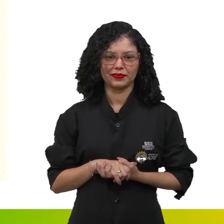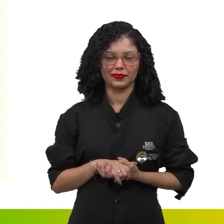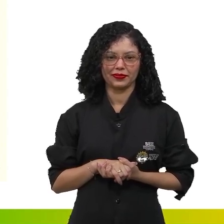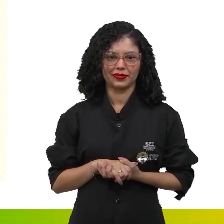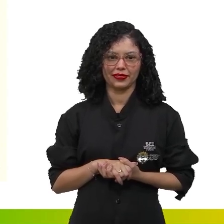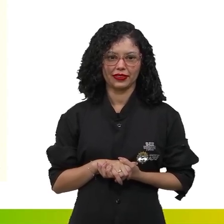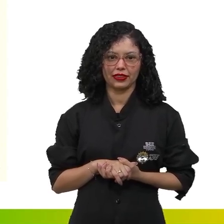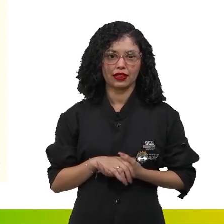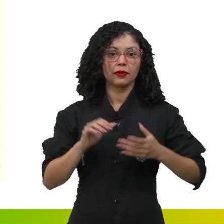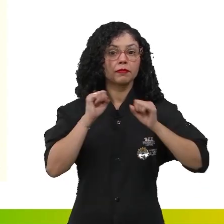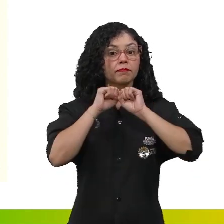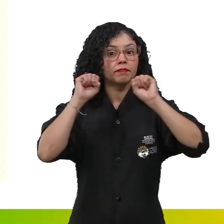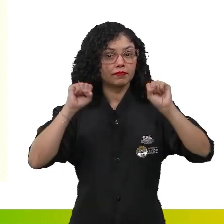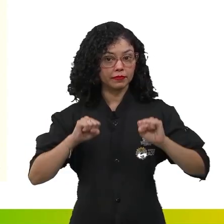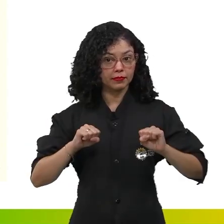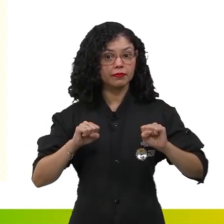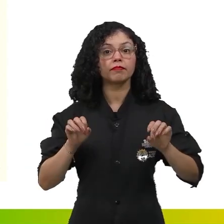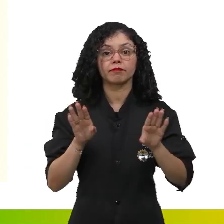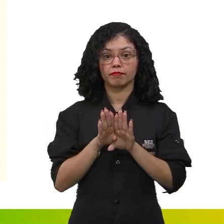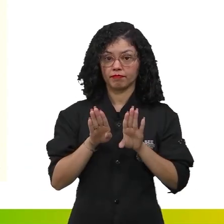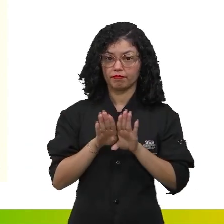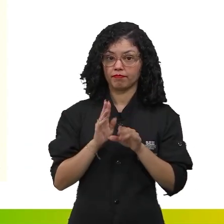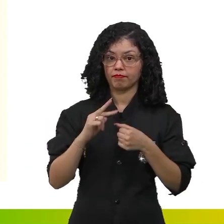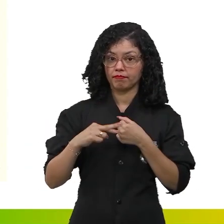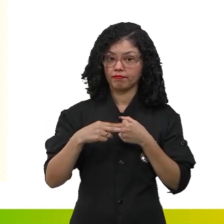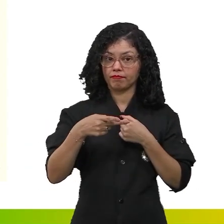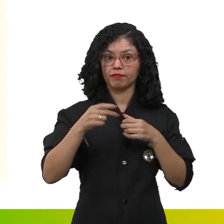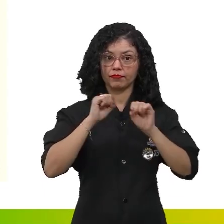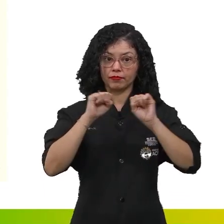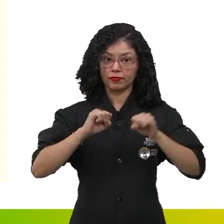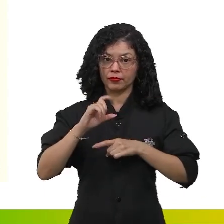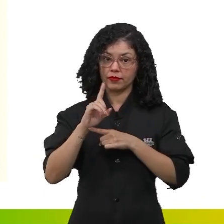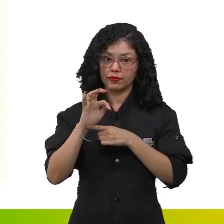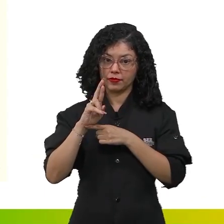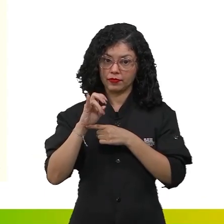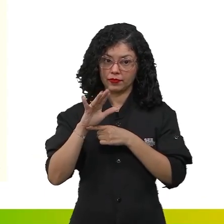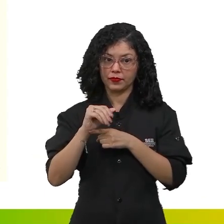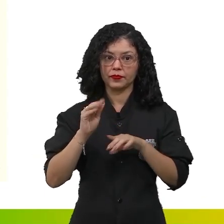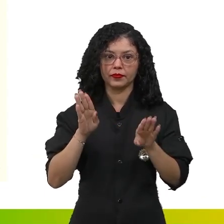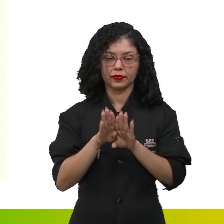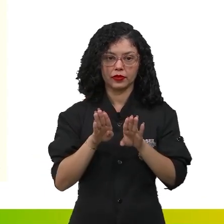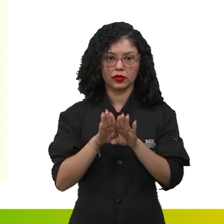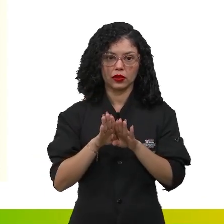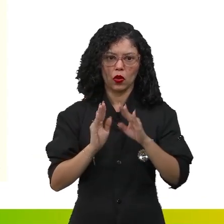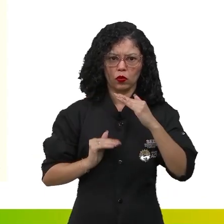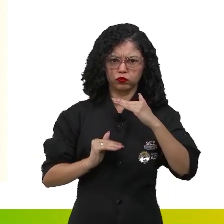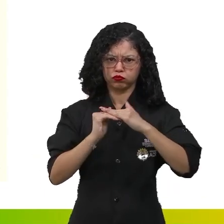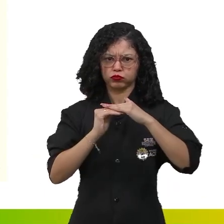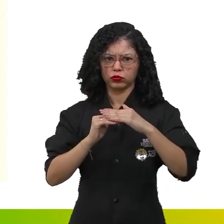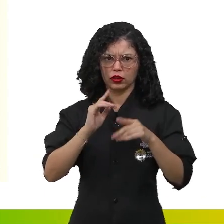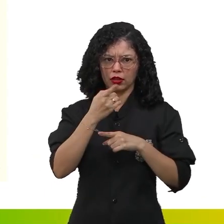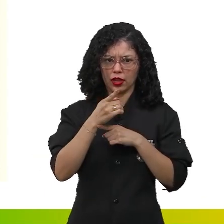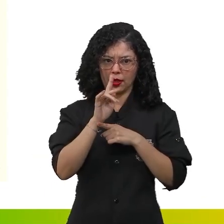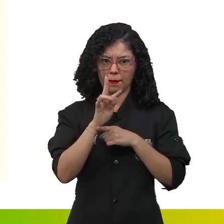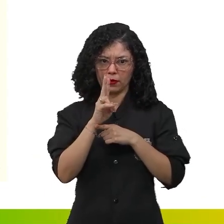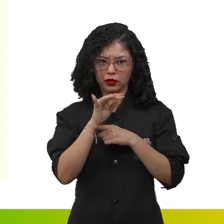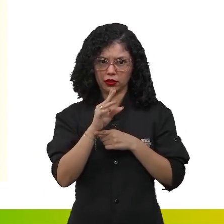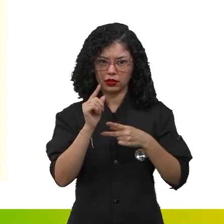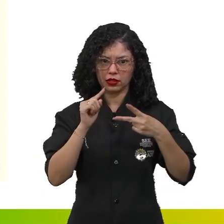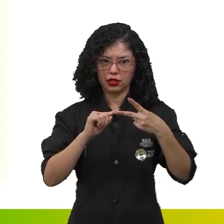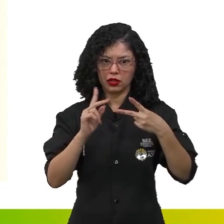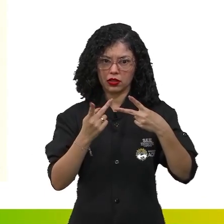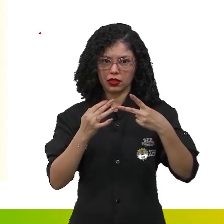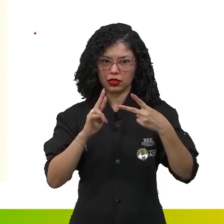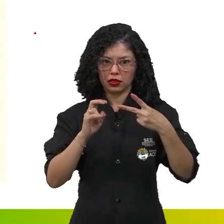3, 2, 1. Também temos as consequências no sistema endócrino. A supressão do eixo hipotálamo,